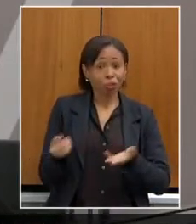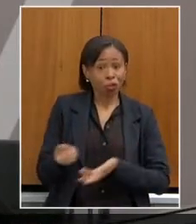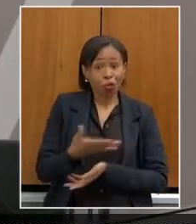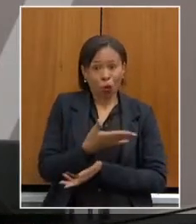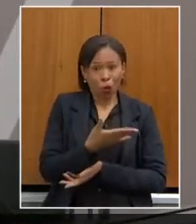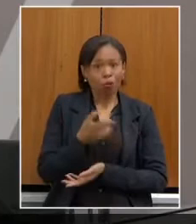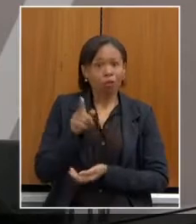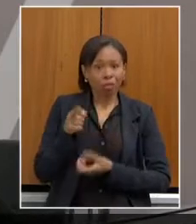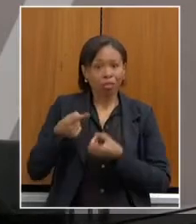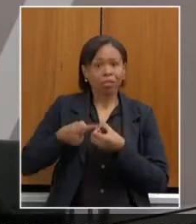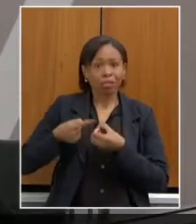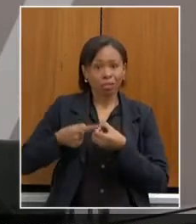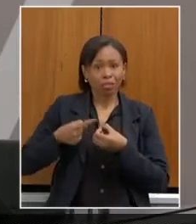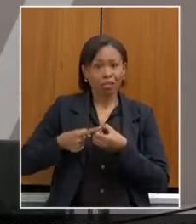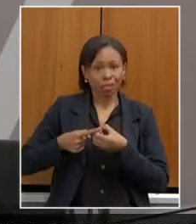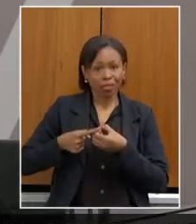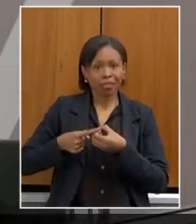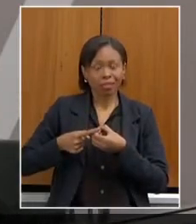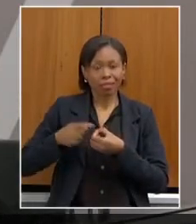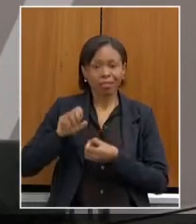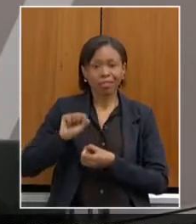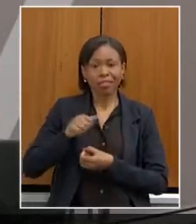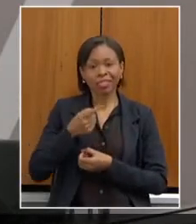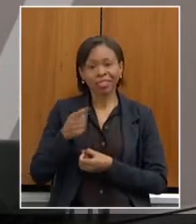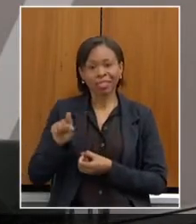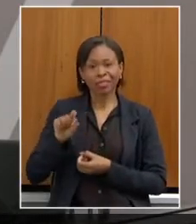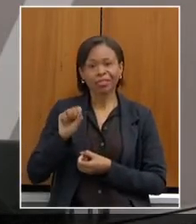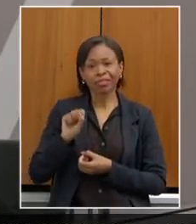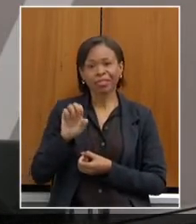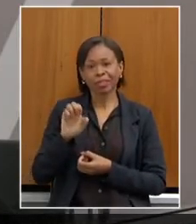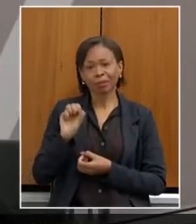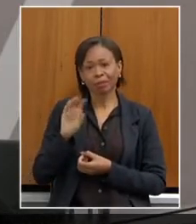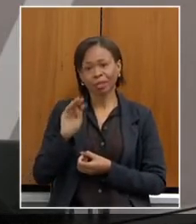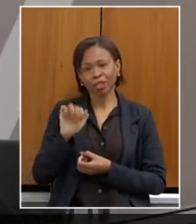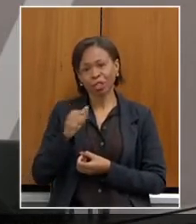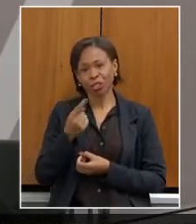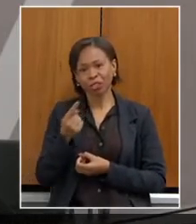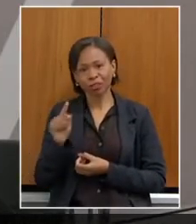cidade São Sebastião do Paraíso e mais uma vez pedimos toda a sua atenção